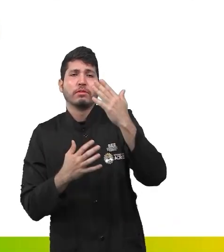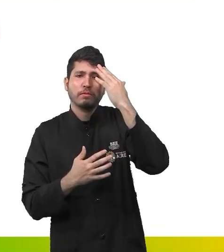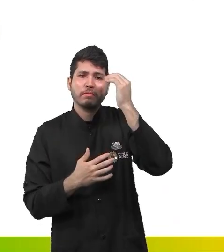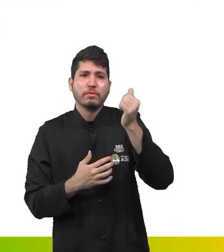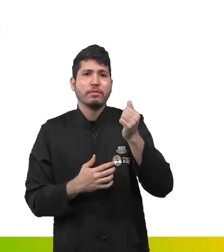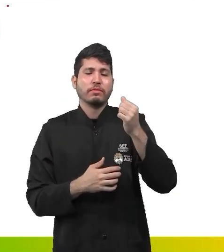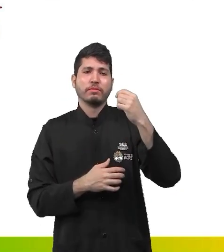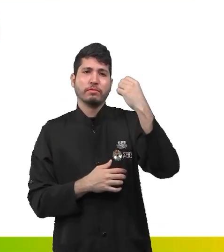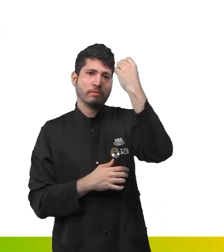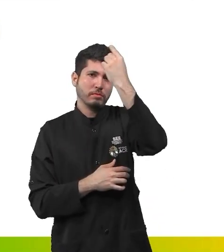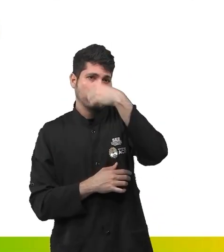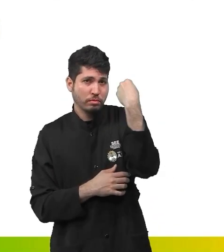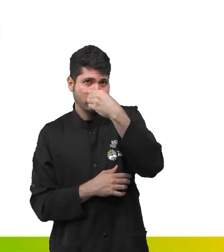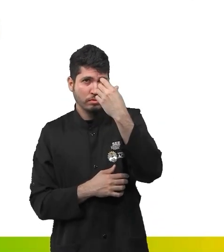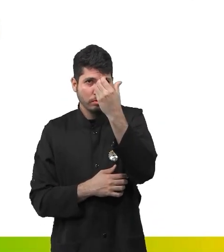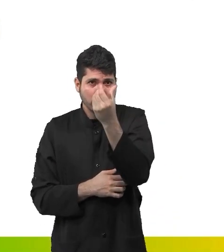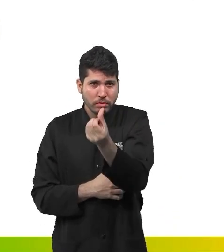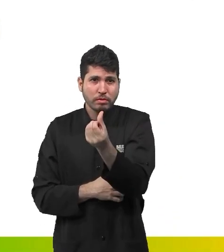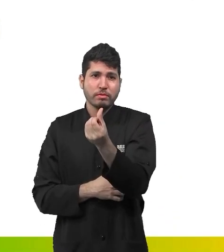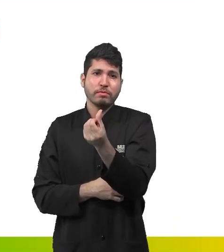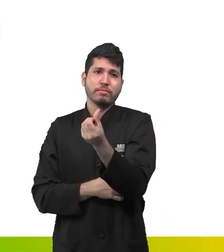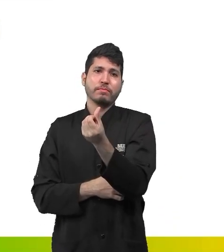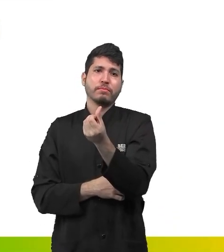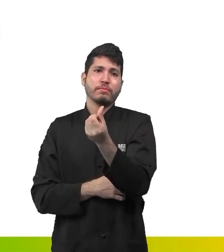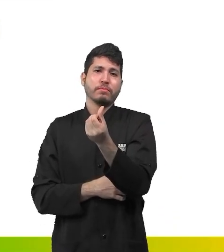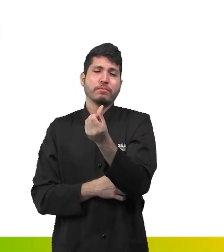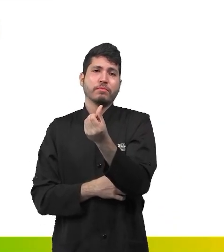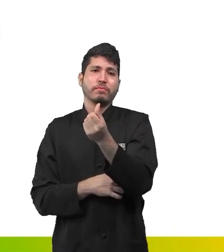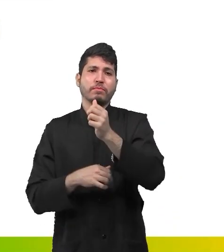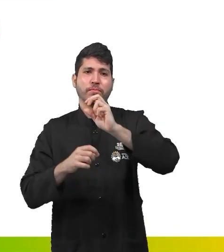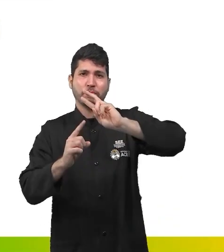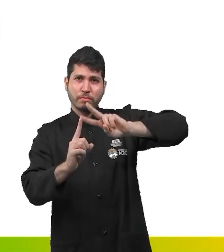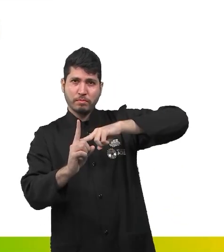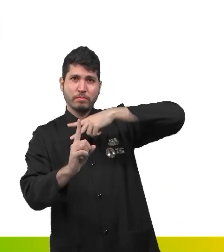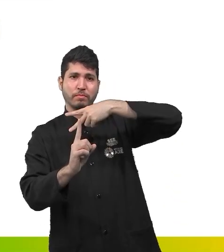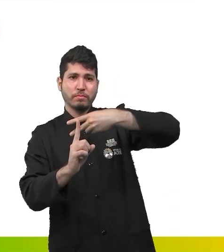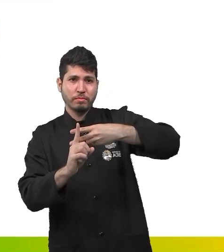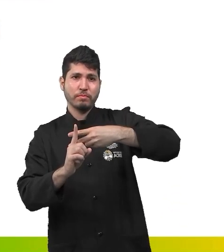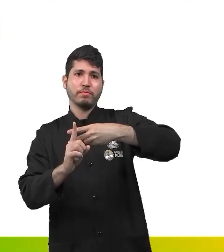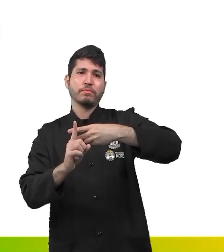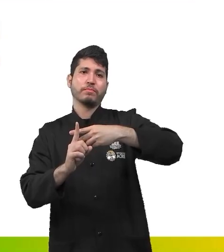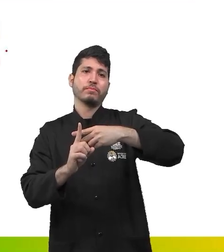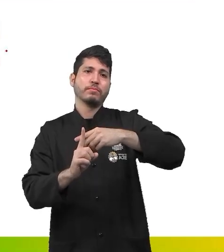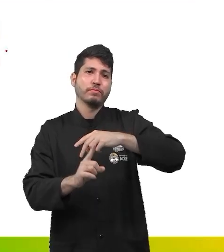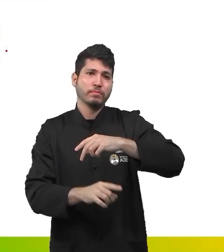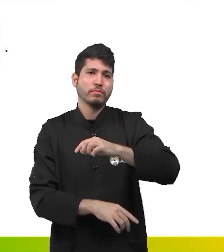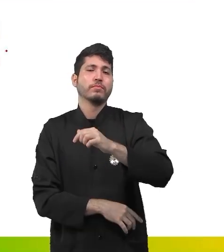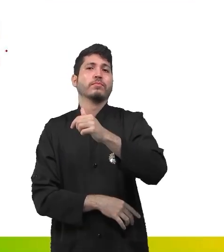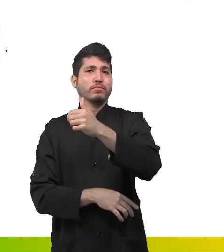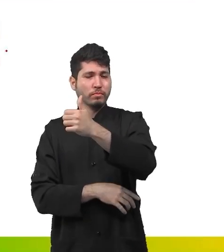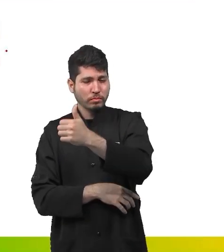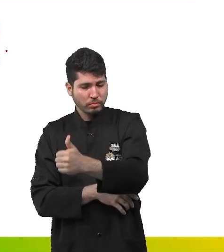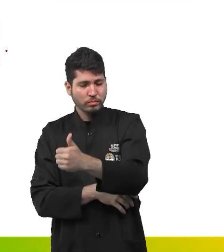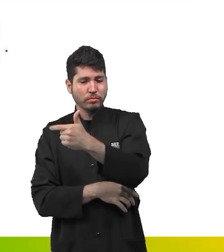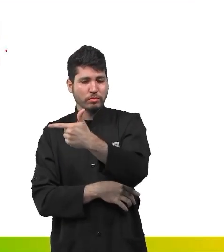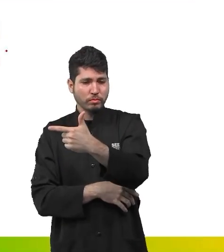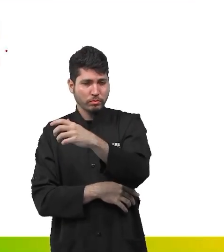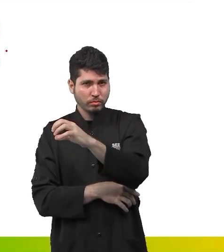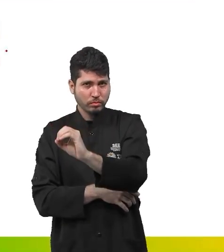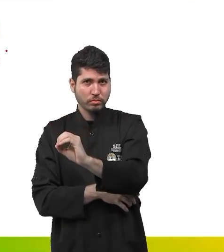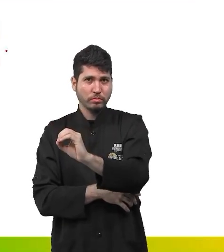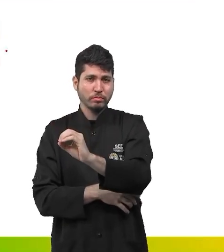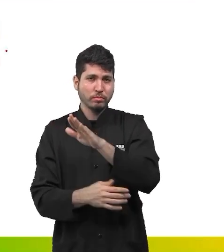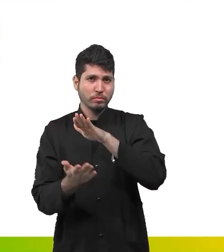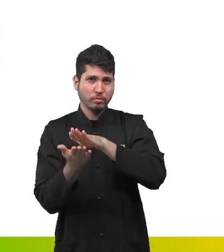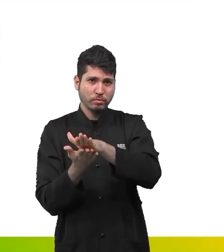vamos ter? De 3 para 6, dobrou. Então, aqui seriam 120 120 impressões. Agora nós